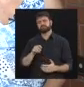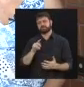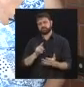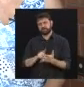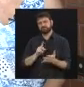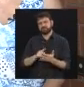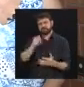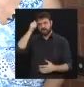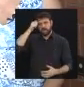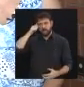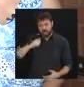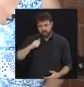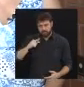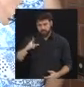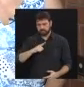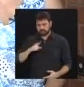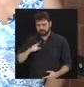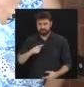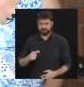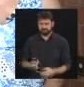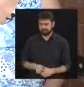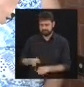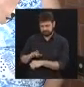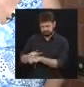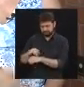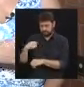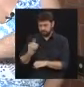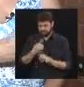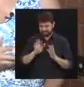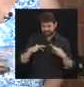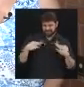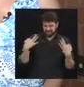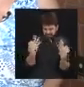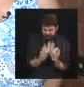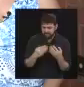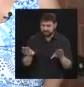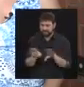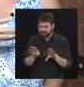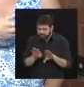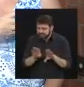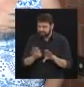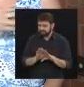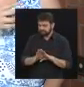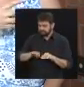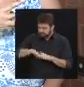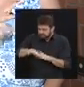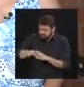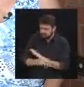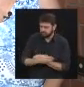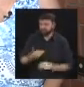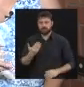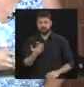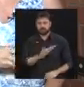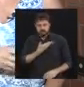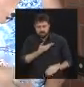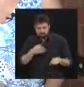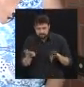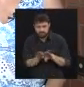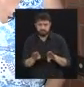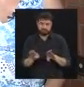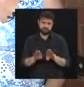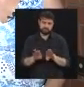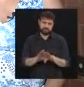Realmente, Amanda passando por esse processo, eu acho que toda a nossa família passou também, né? Uhum. Os nossos amigos também,